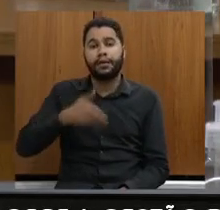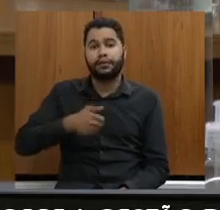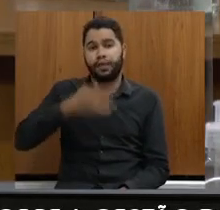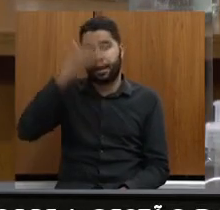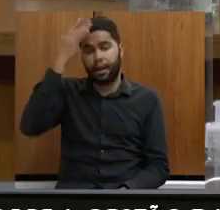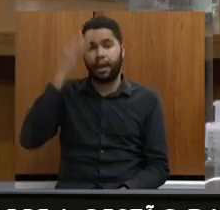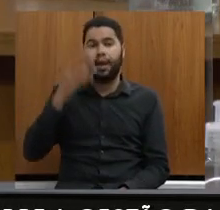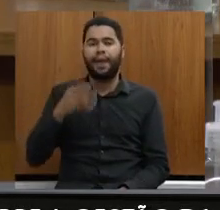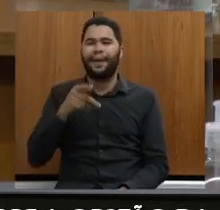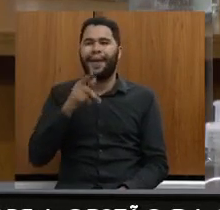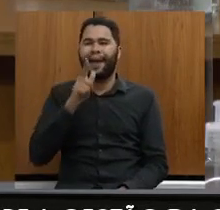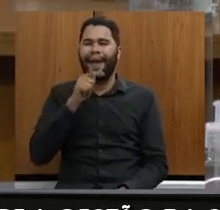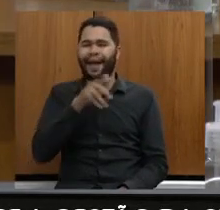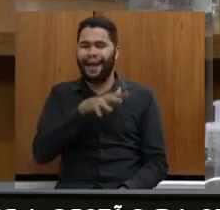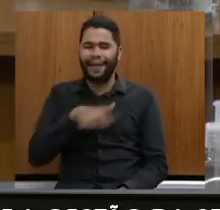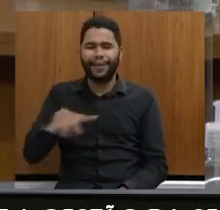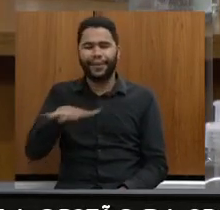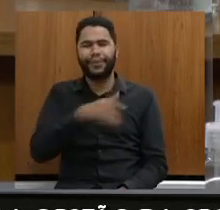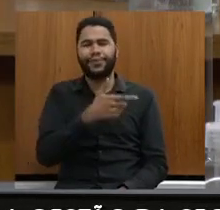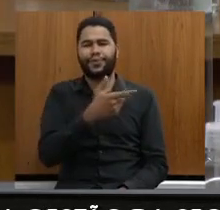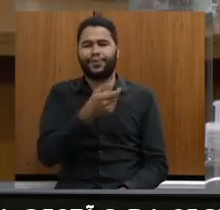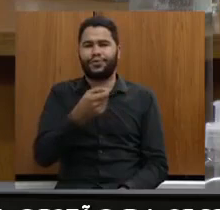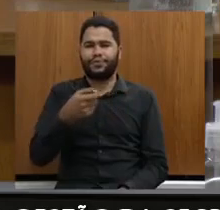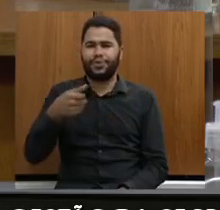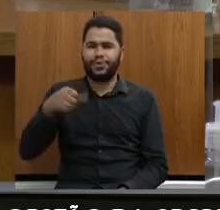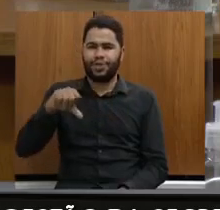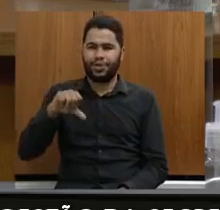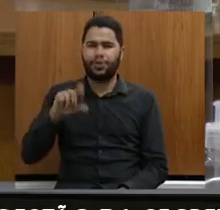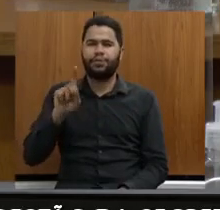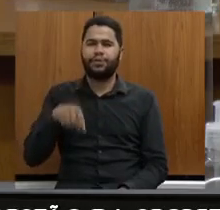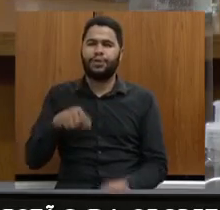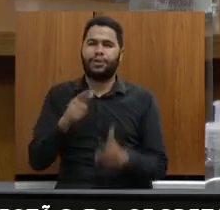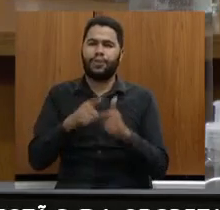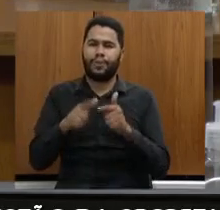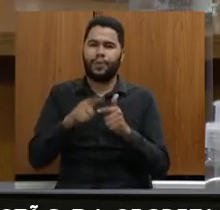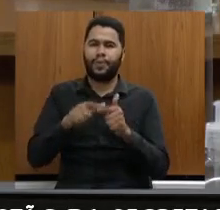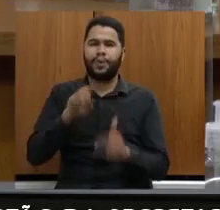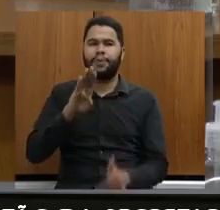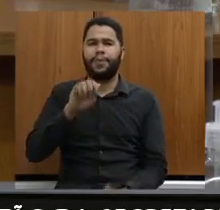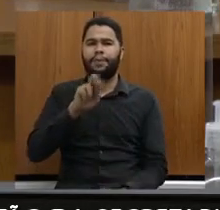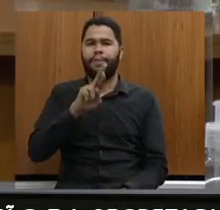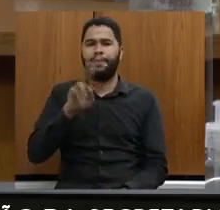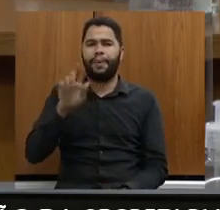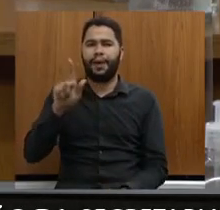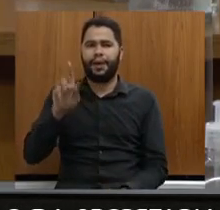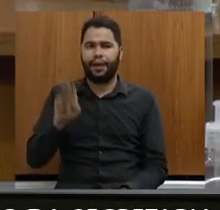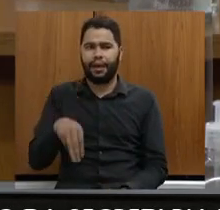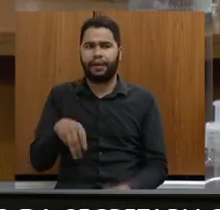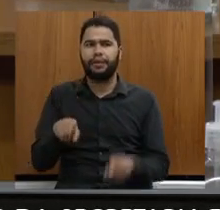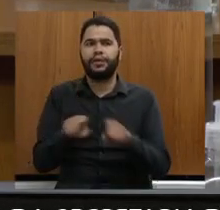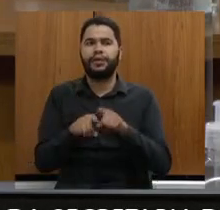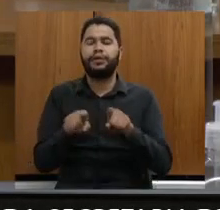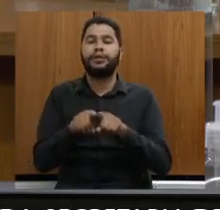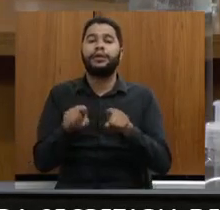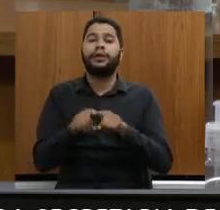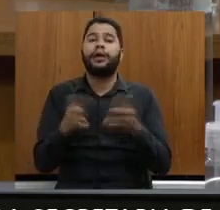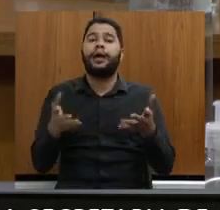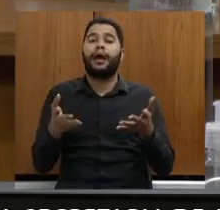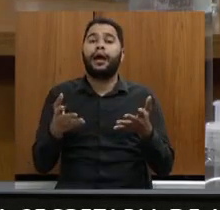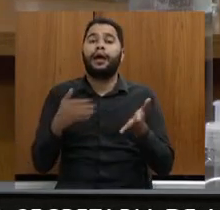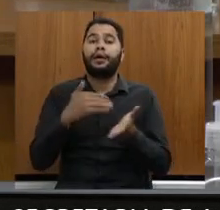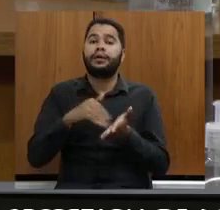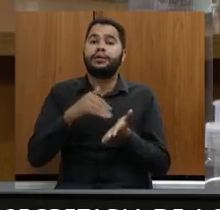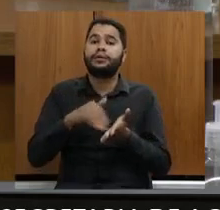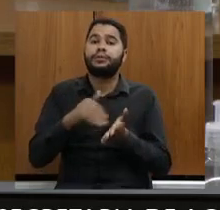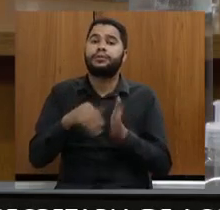relação à barragem desde 2019 que a gente acompanha essa problema dessa barragem Inclusive a secretaria disponibilizou um